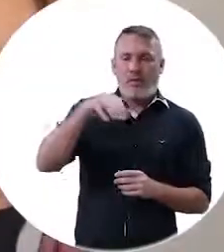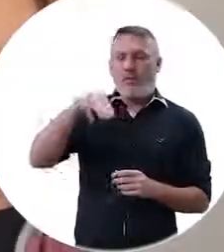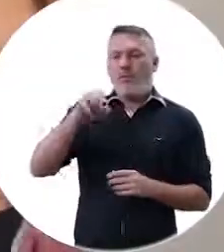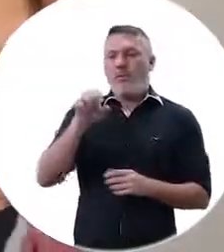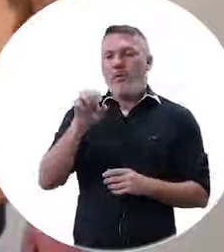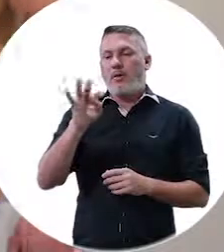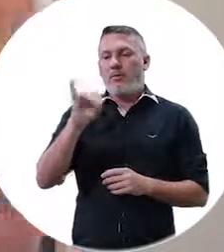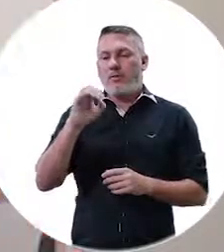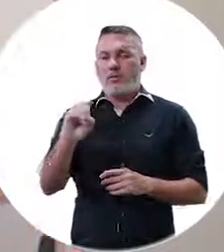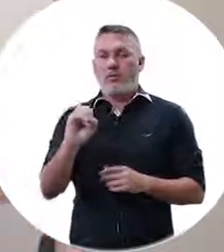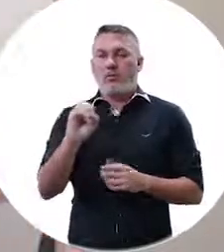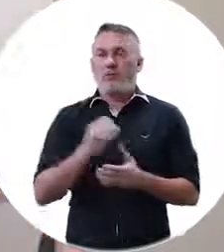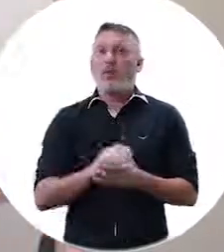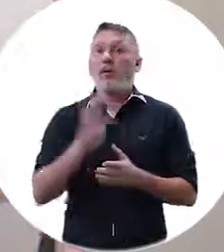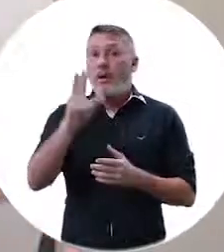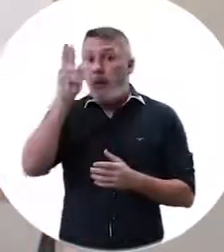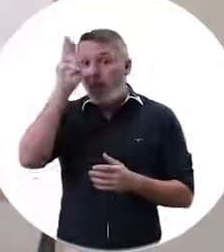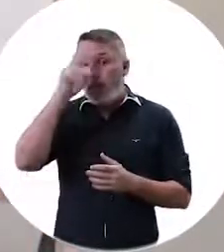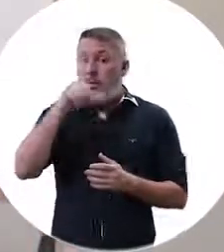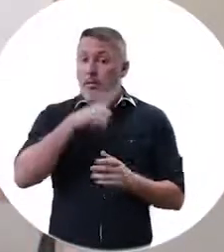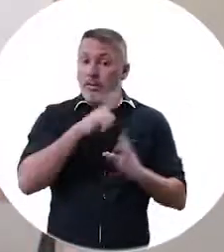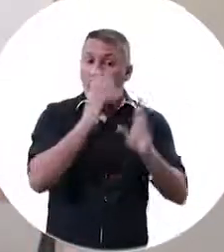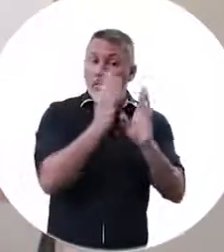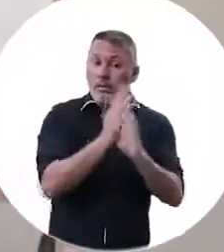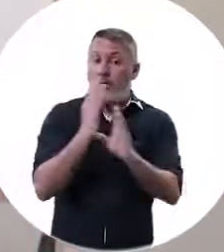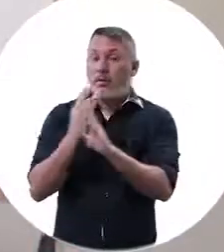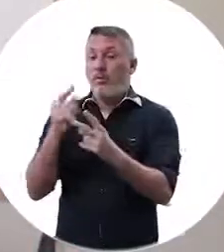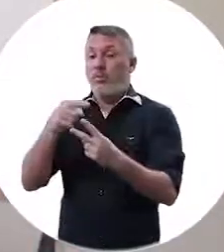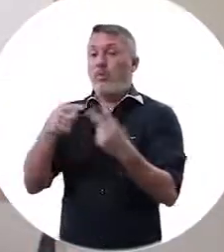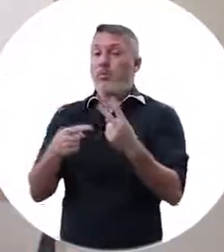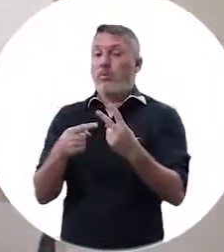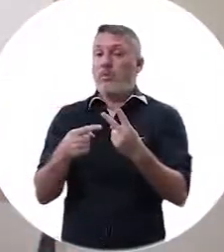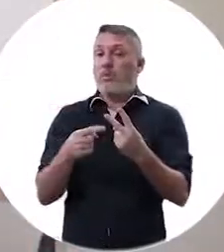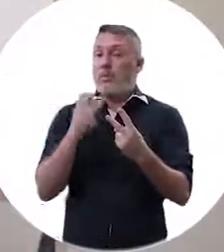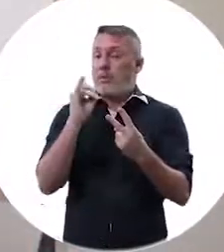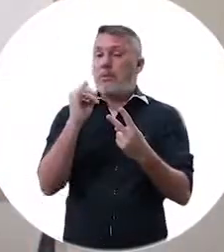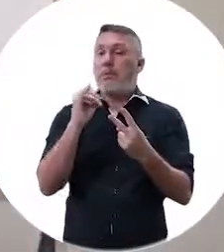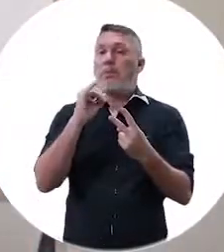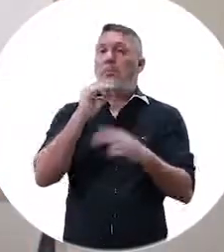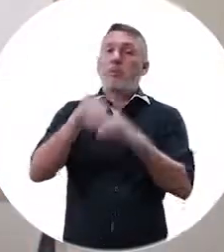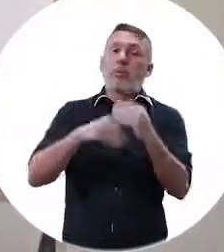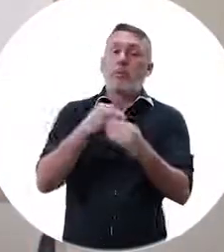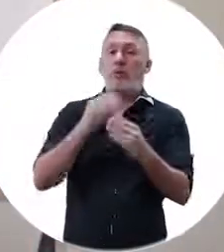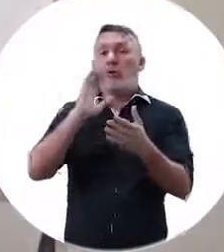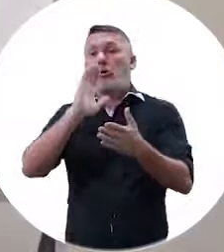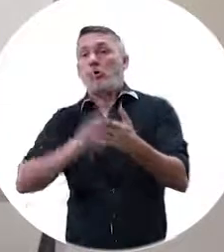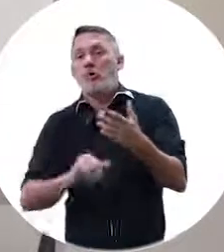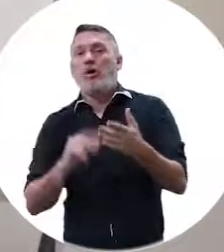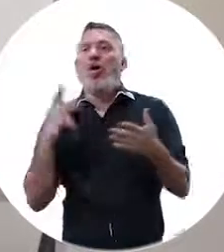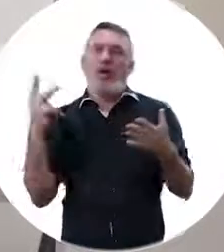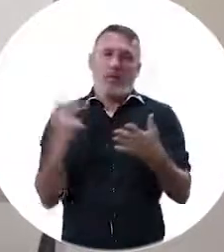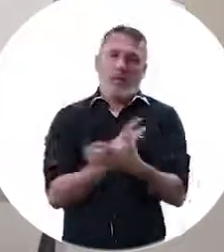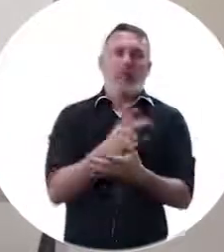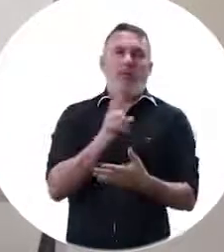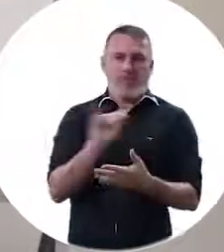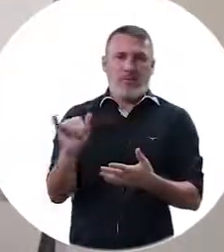Trimetil. Lembrando, precisa identificar os dois 5, professor? Precisa, senão vai estar errado.